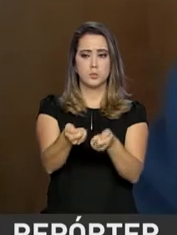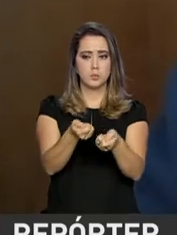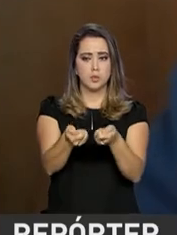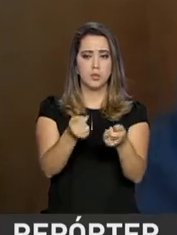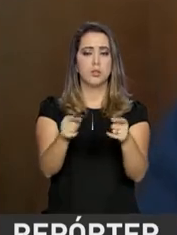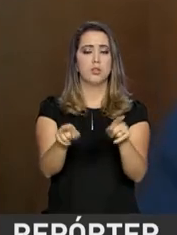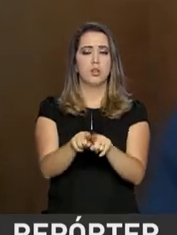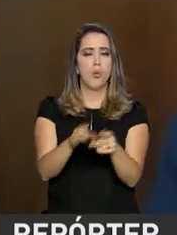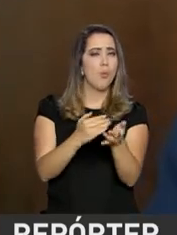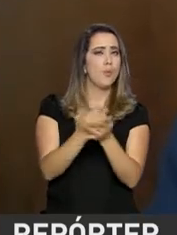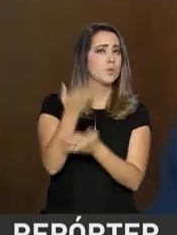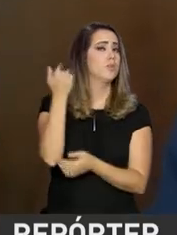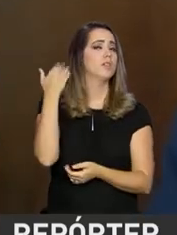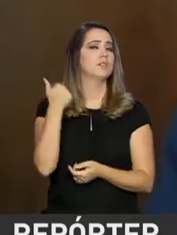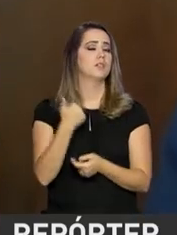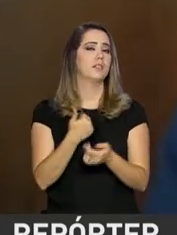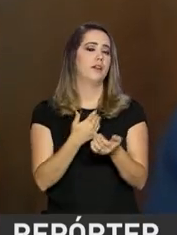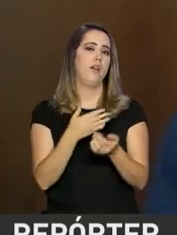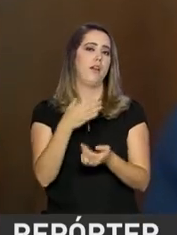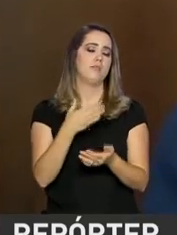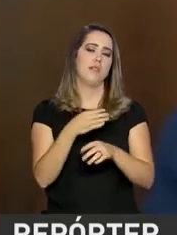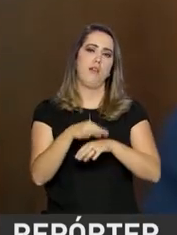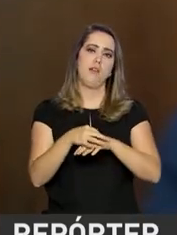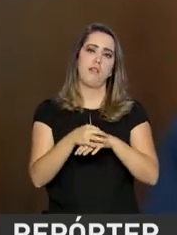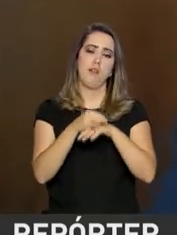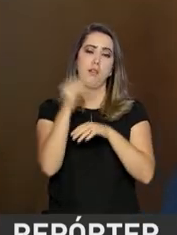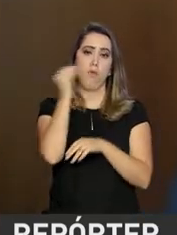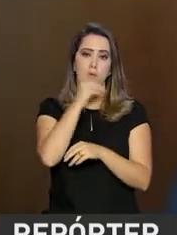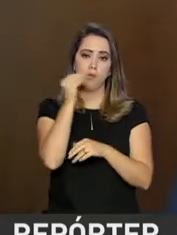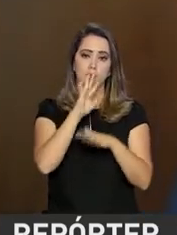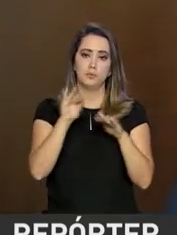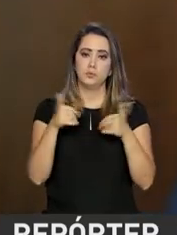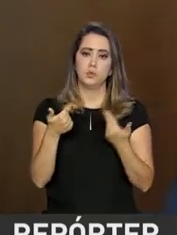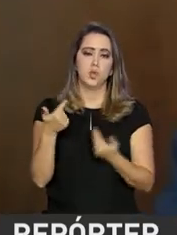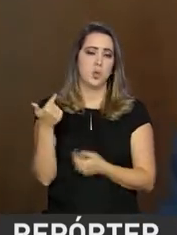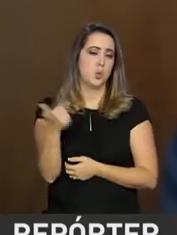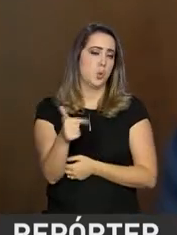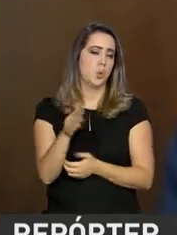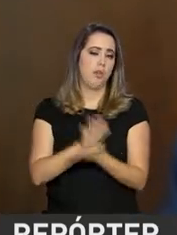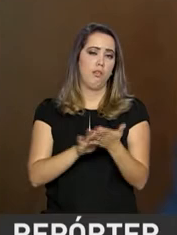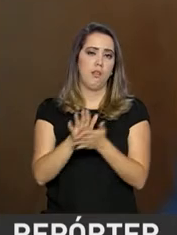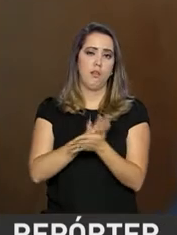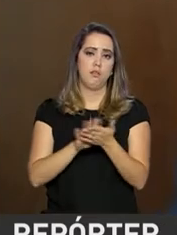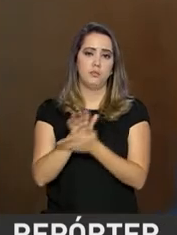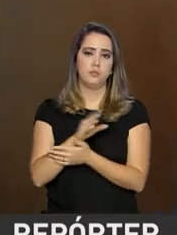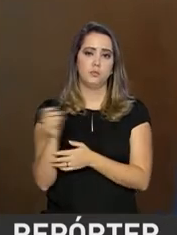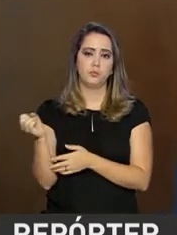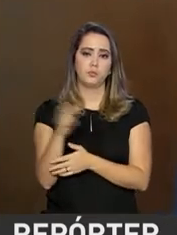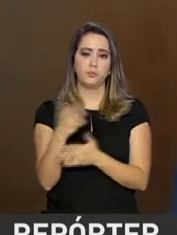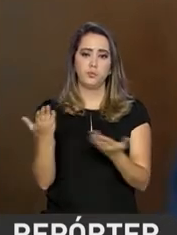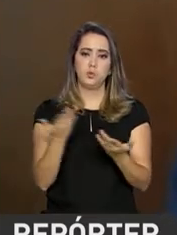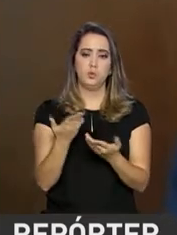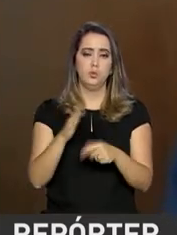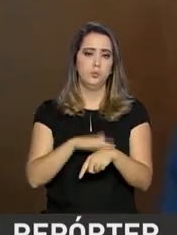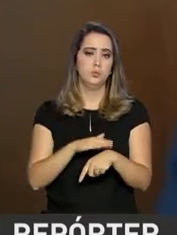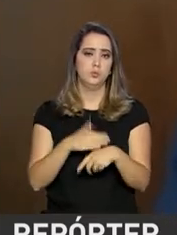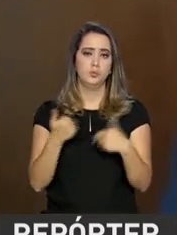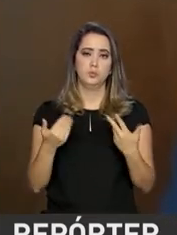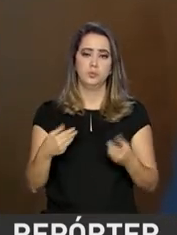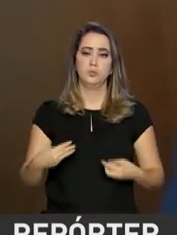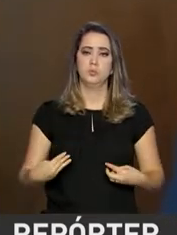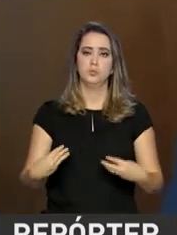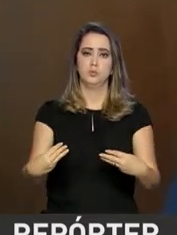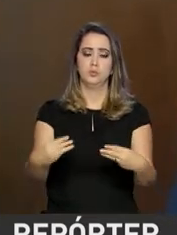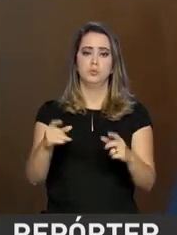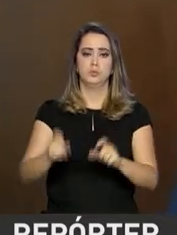reflexo da carne fraca lá de março de 2017 e não tem nada a ver com o momento que nós estamos vivendo. Então o Ministério da Agricultura